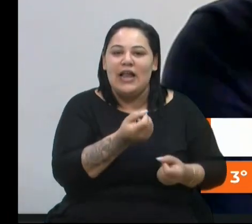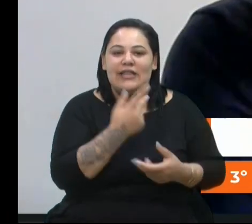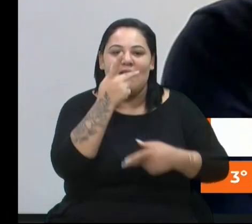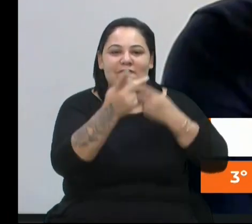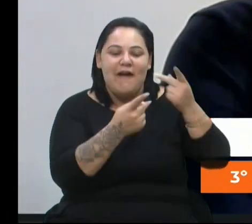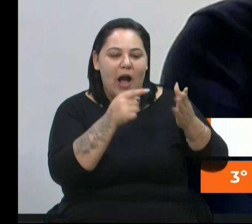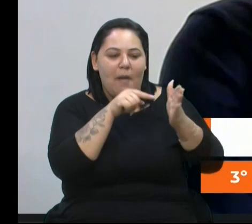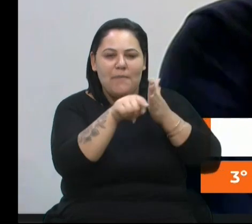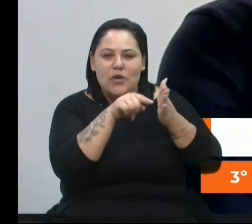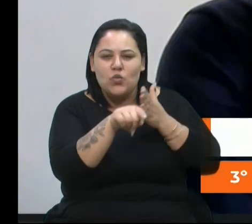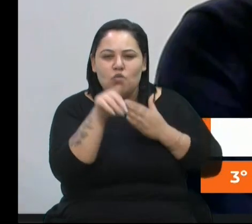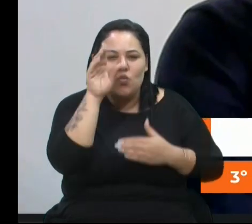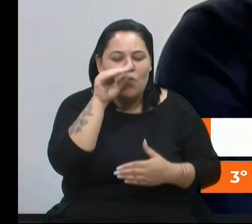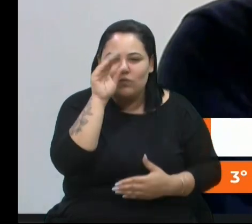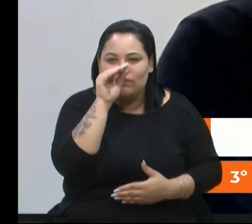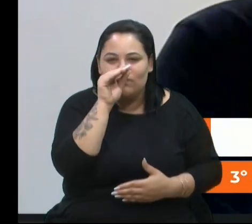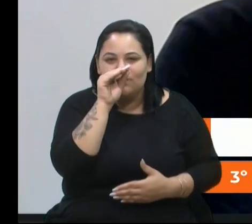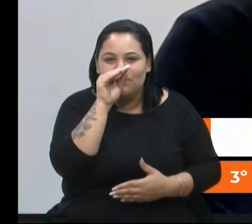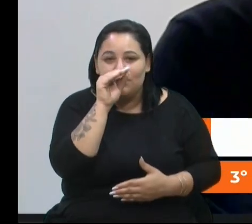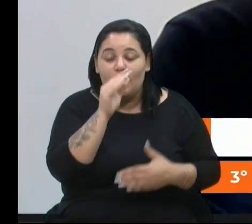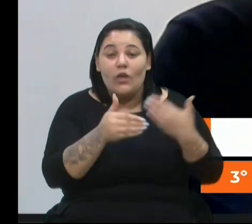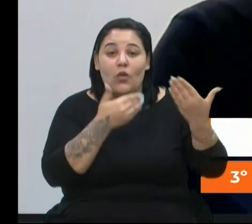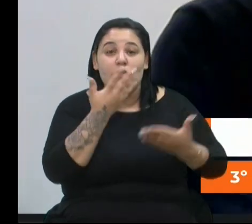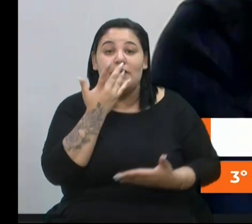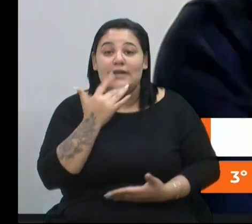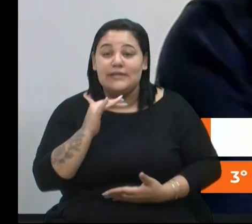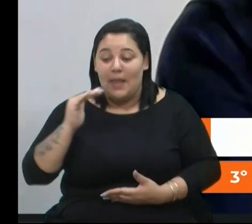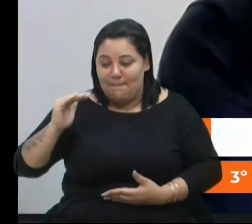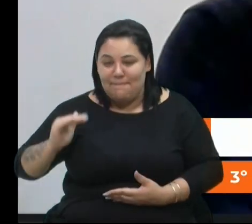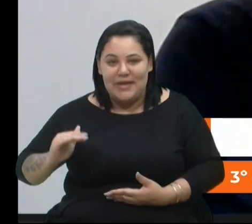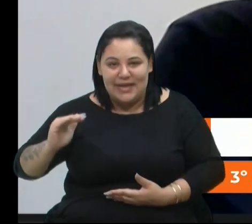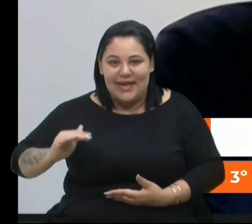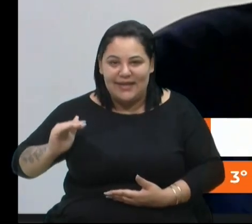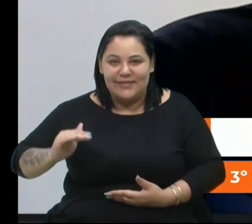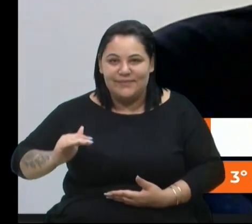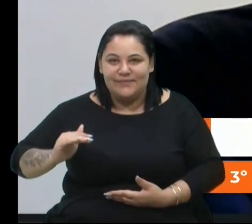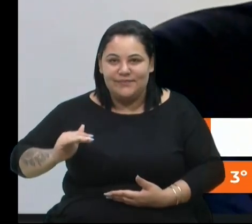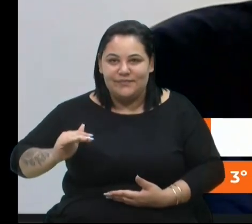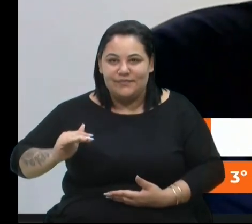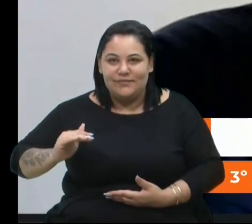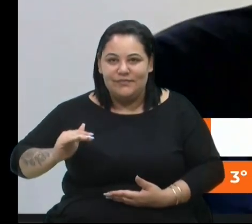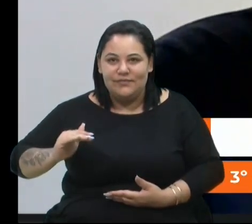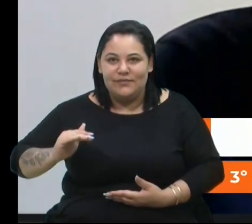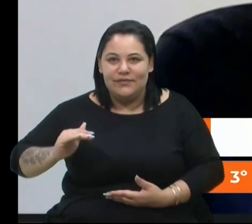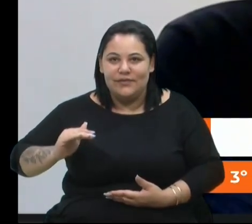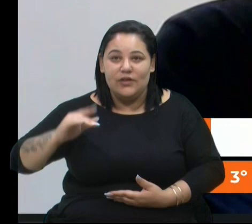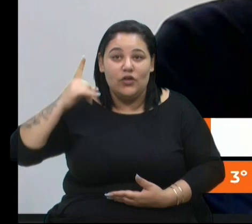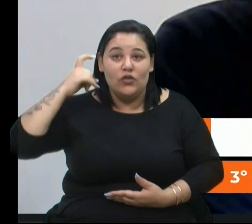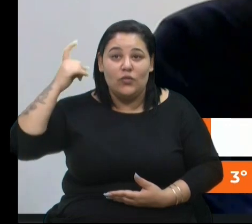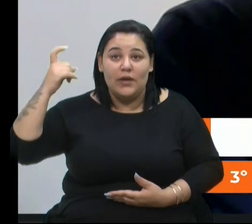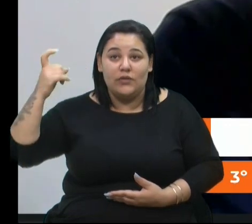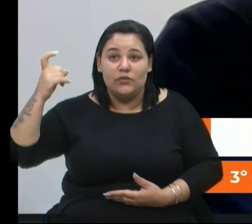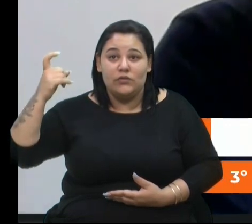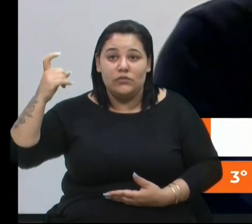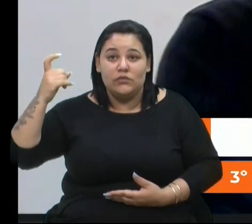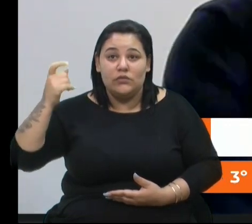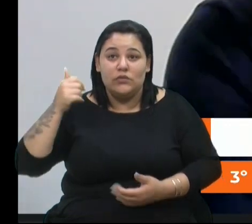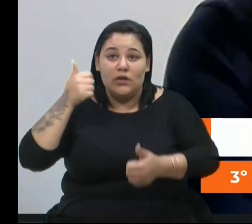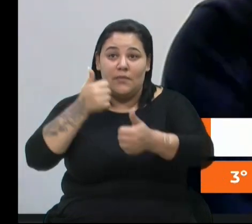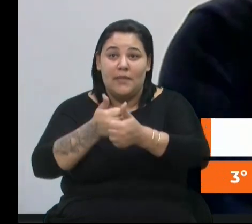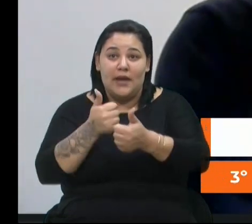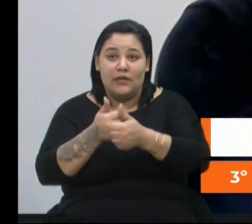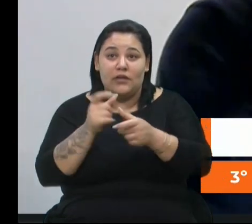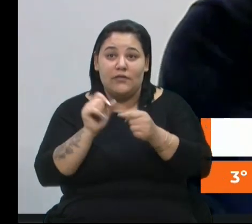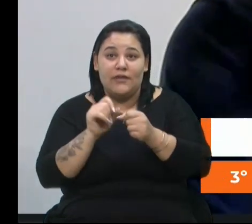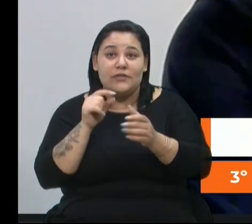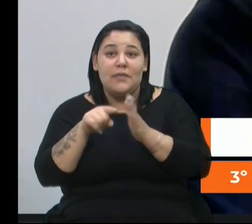suas curiosidades. Quando a criança é pequena e o sinal já está perto de bater e ele faz uma pergunta, as outras